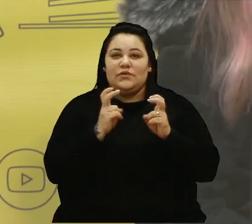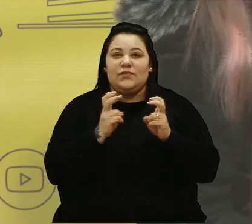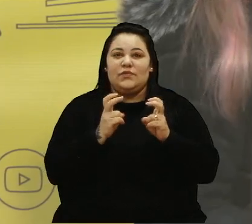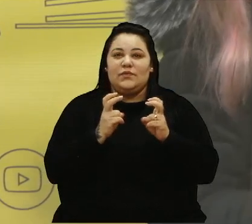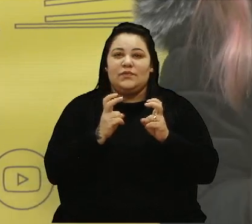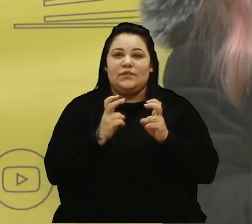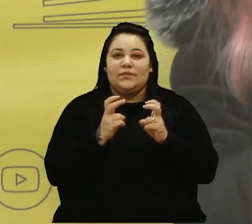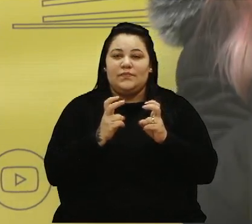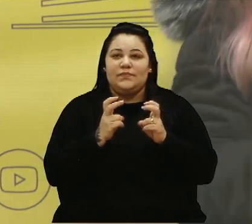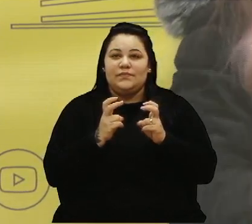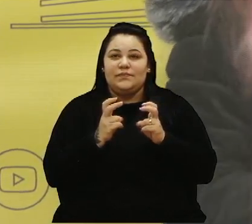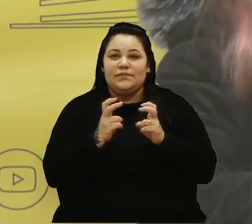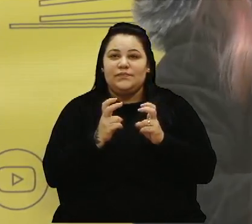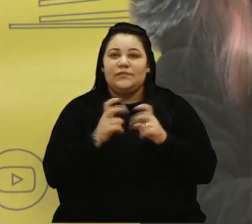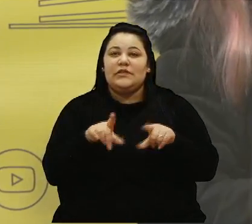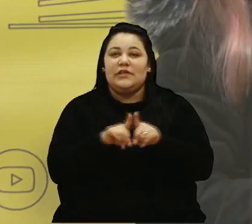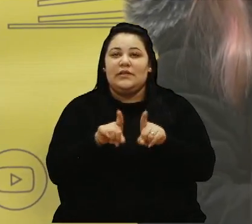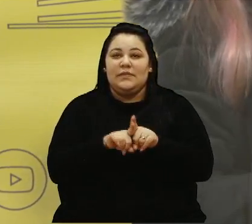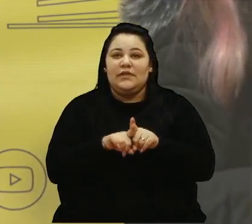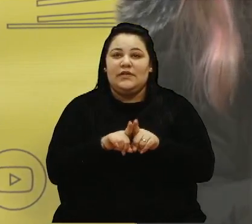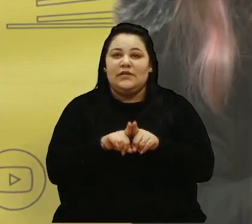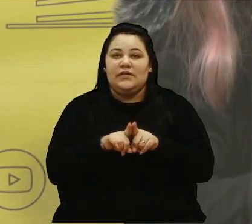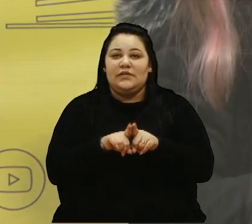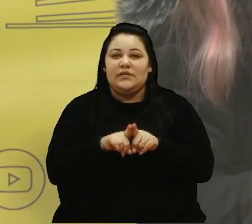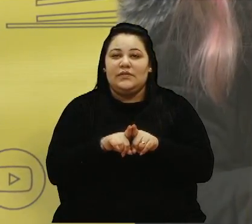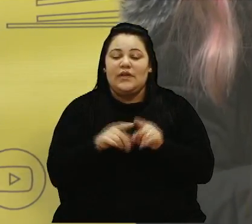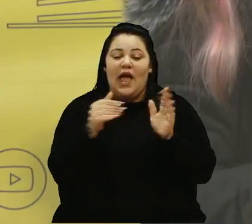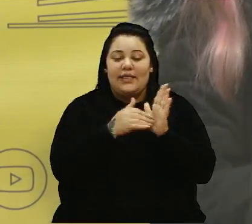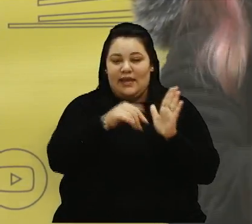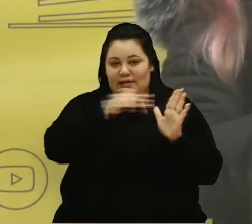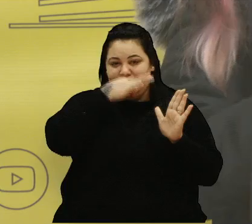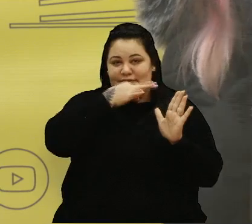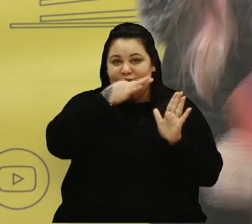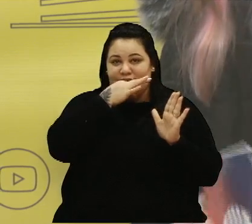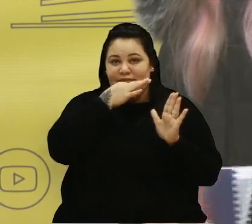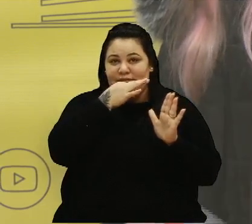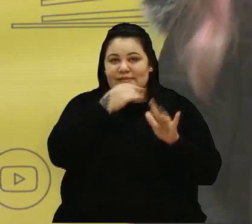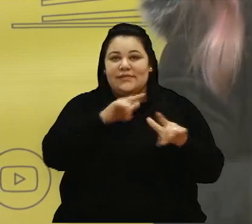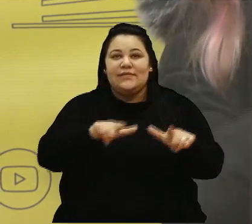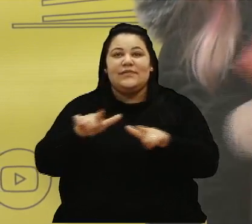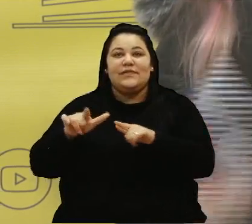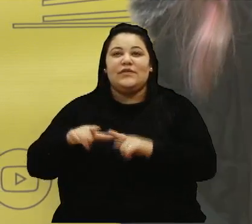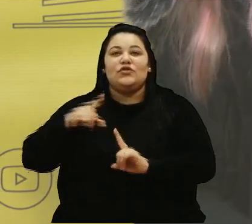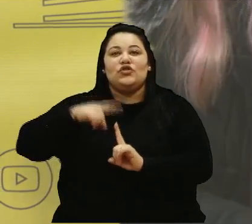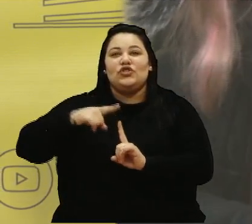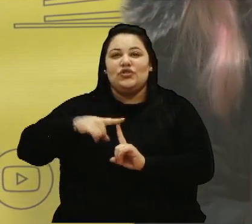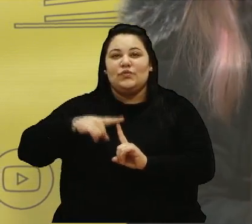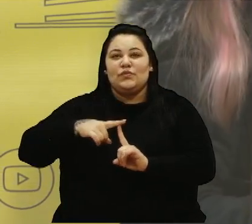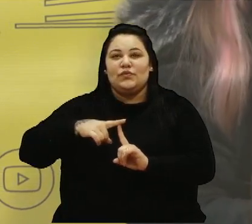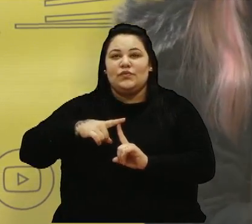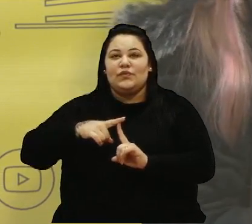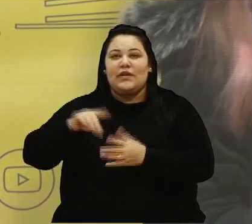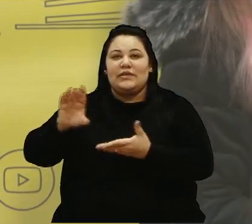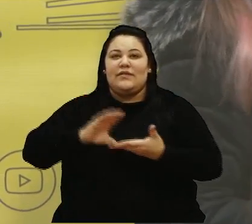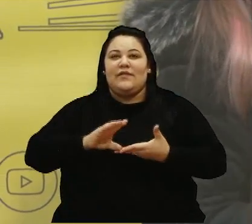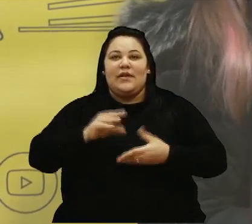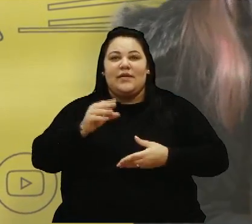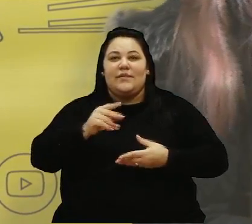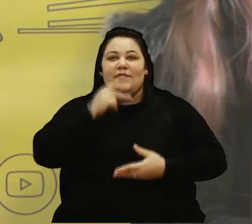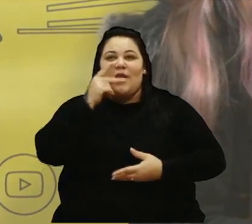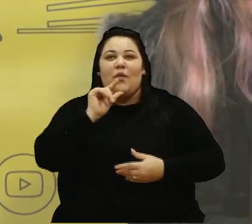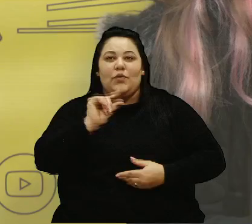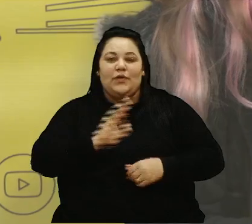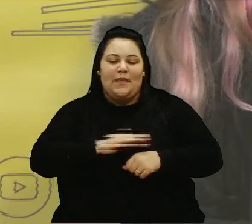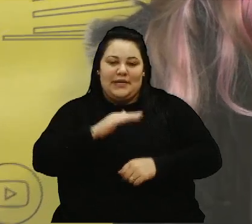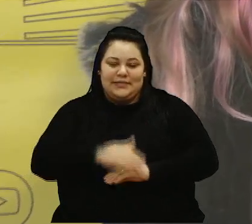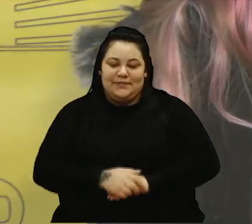800 mil, que chegou até aqui a Caxias do Sul. Para onde vão ser destinados esses recursos? Fala um pouco mais sobre isso.